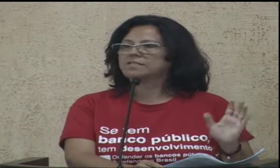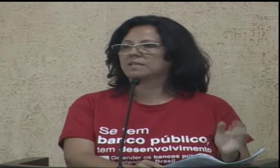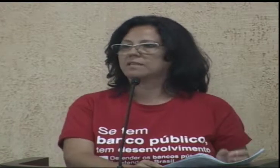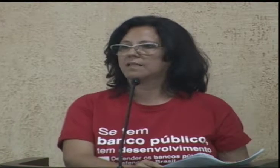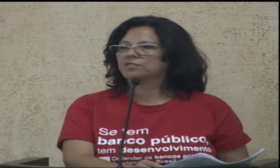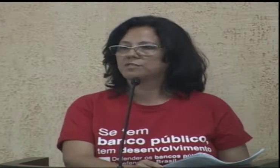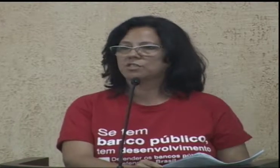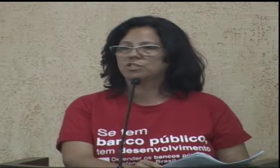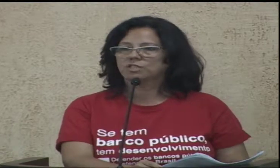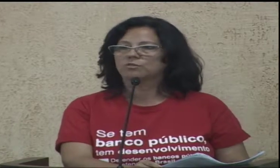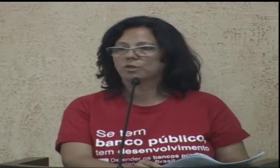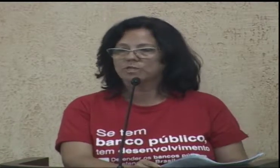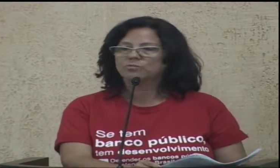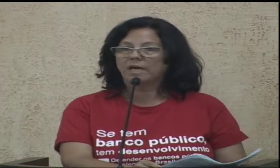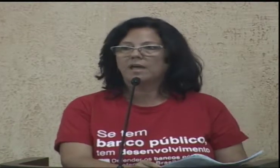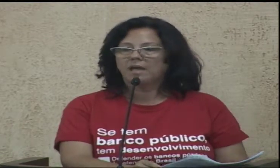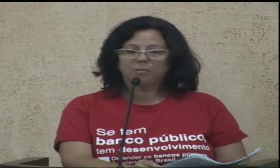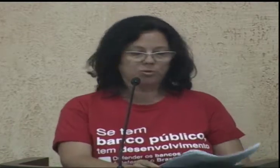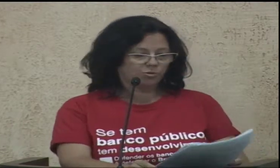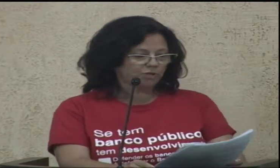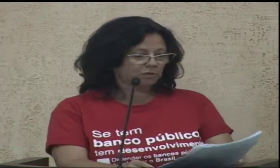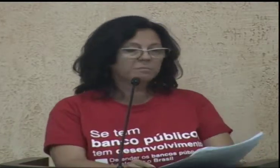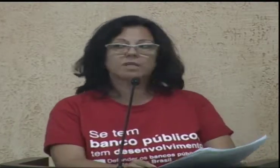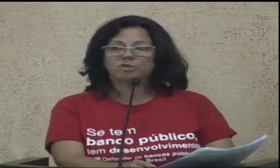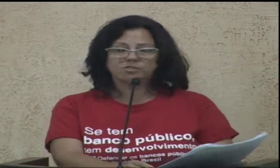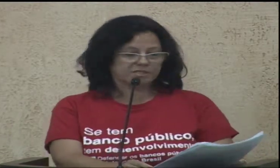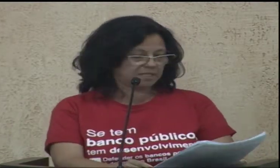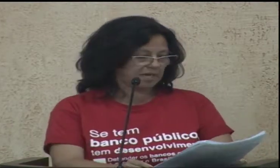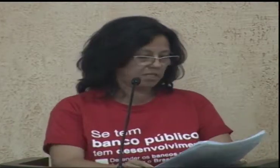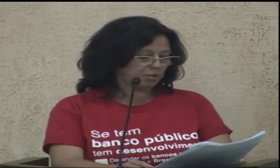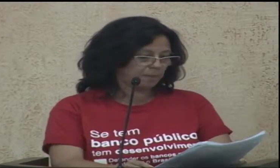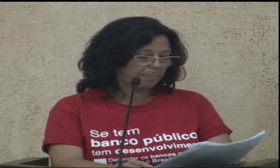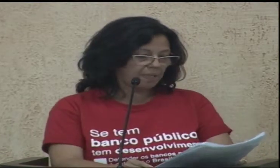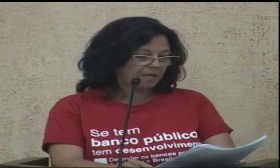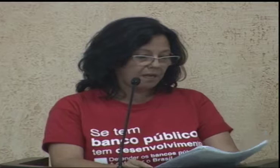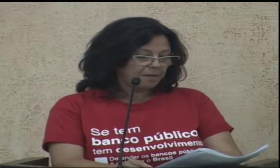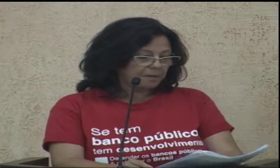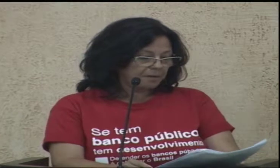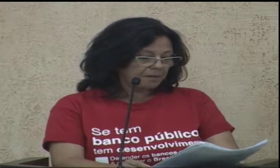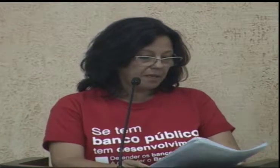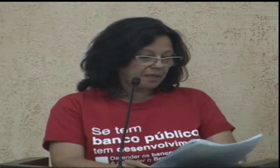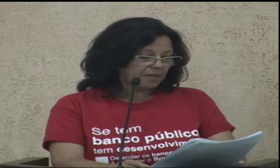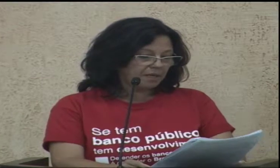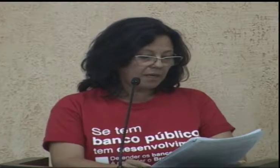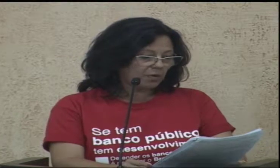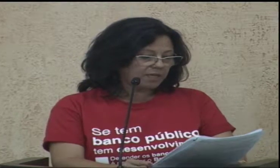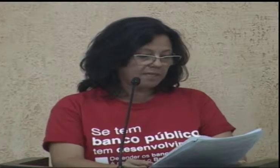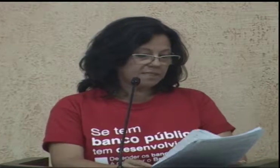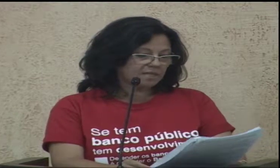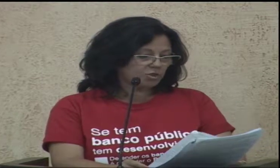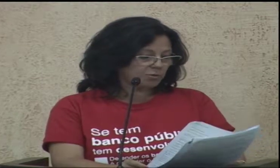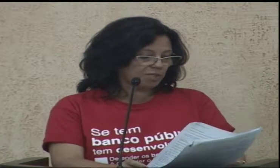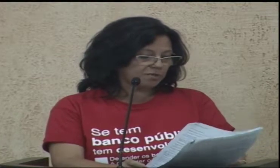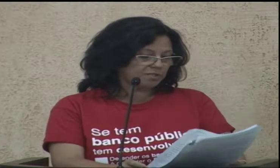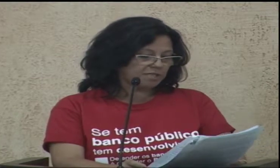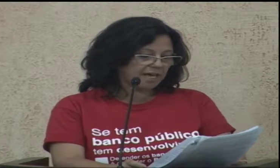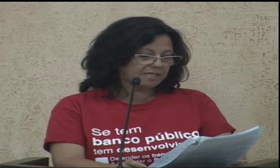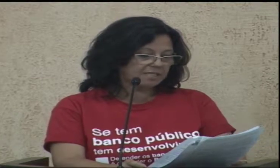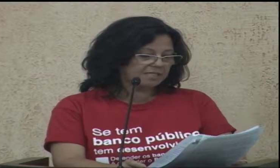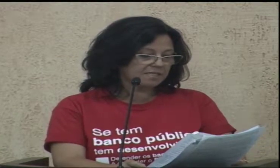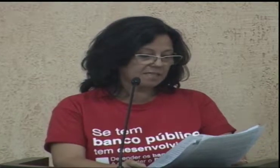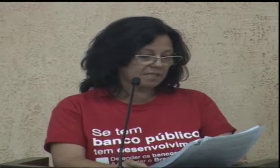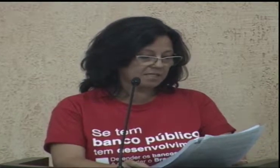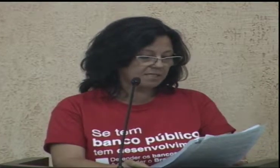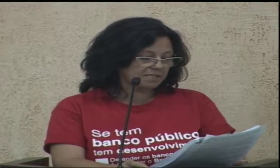tenha, você está desviando dinheiro. Então, isso é muito ruim para toda a sociedade. Senhora. E eu queria dizer que os programas